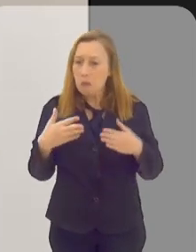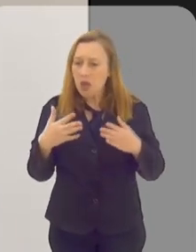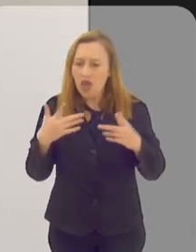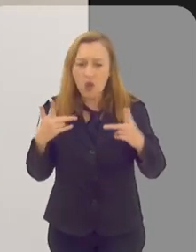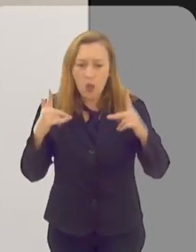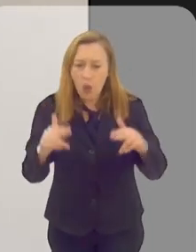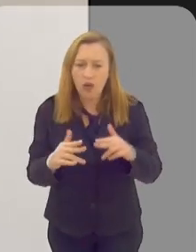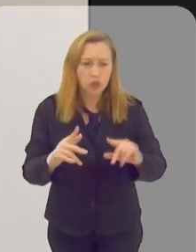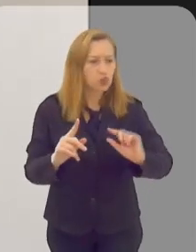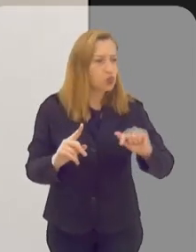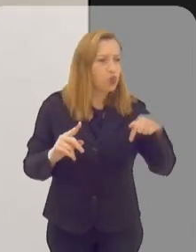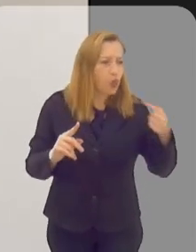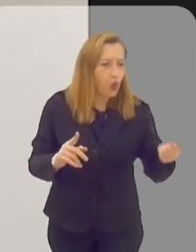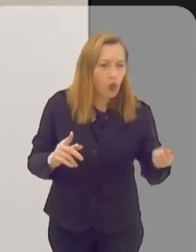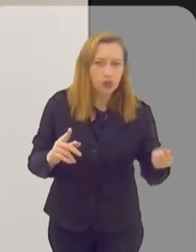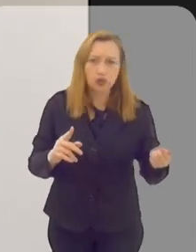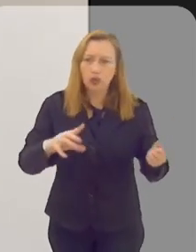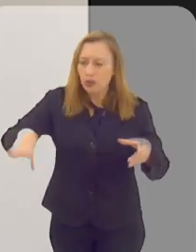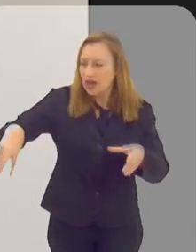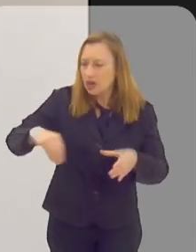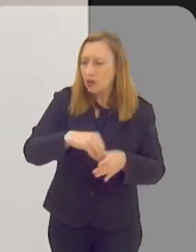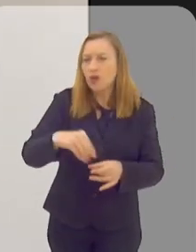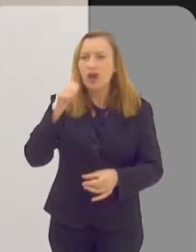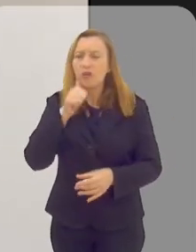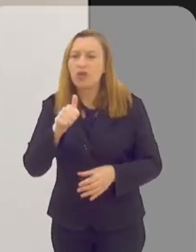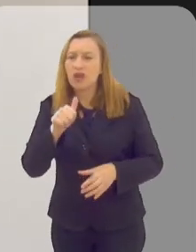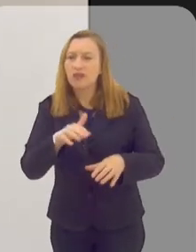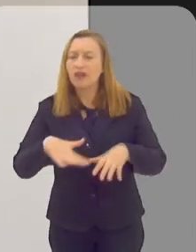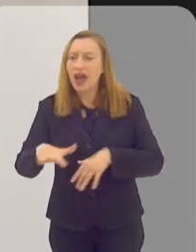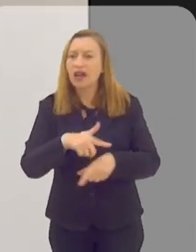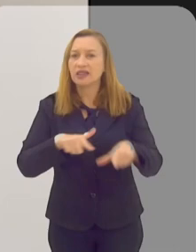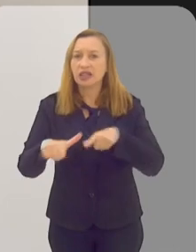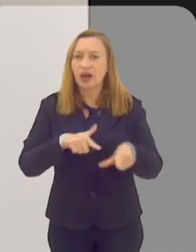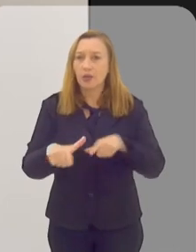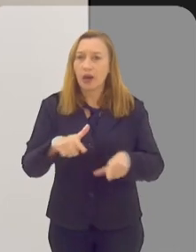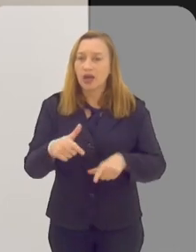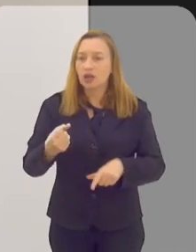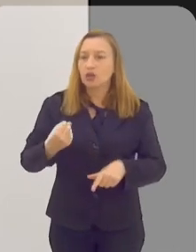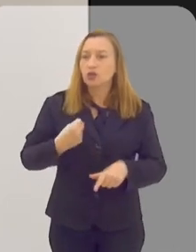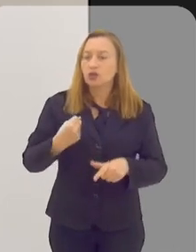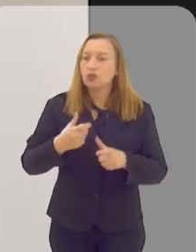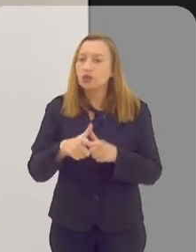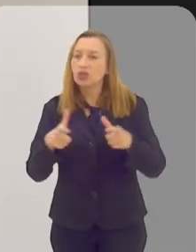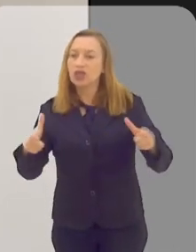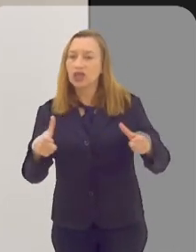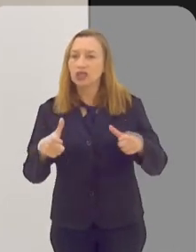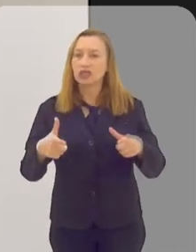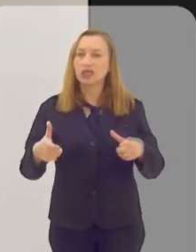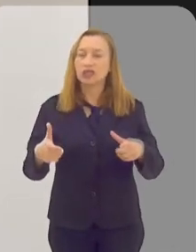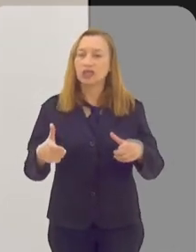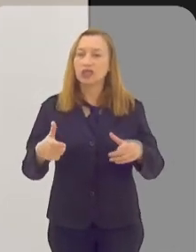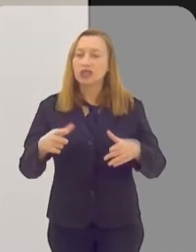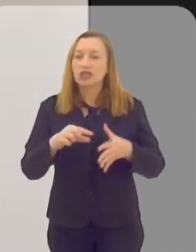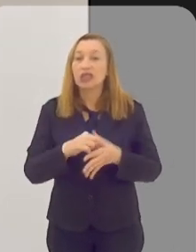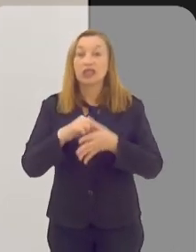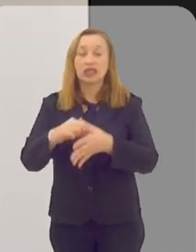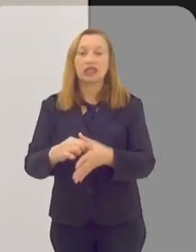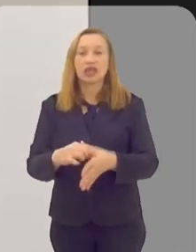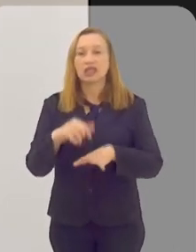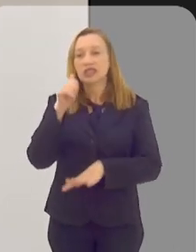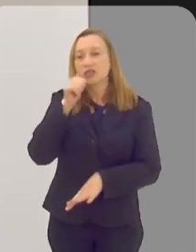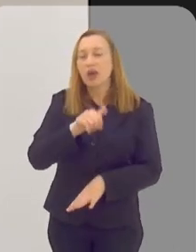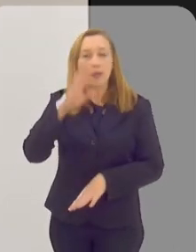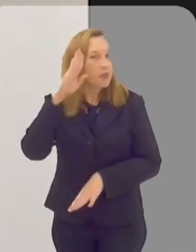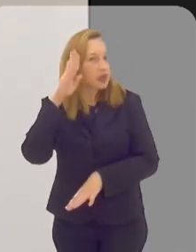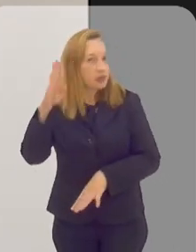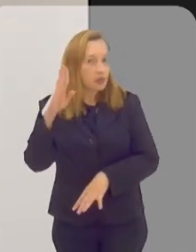olhar padronizado, né, para a inserção dessa mulher no mercado do trabalho, para o aumento da participação dela